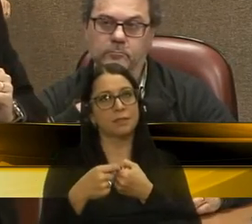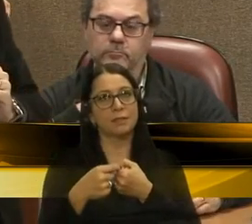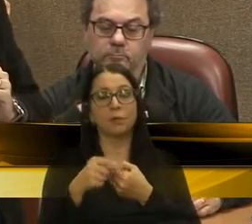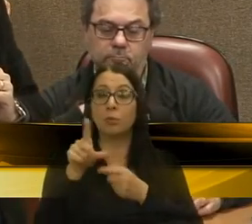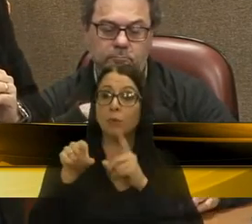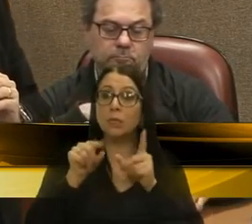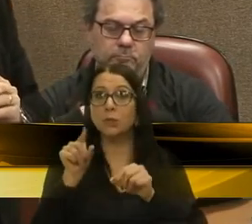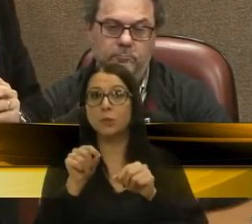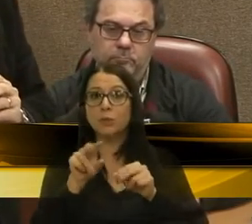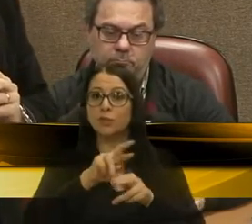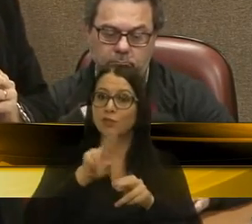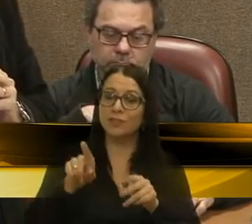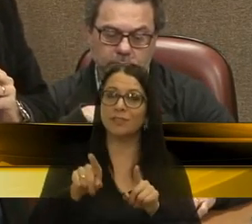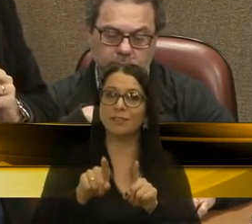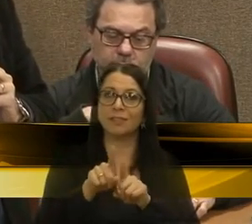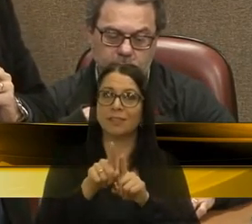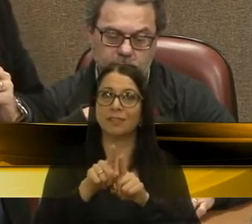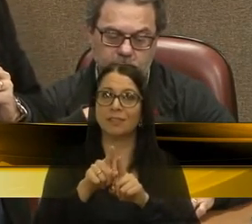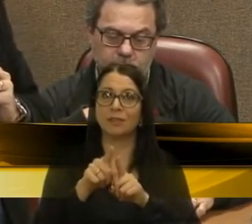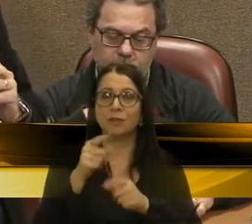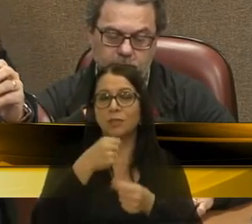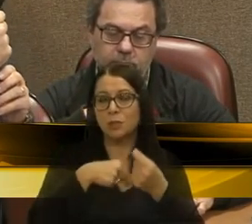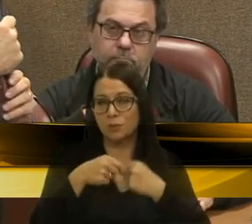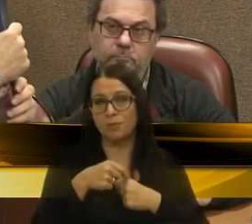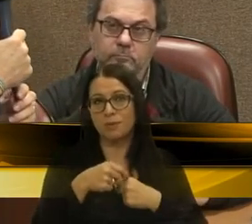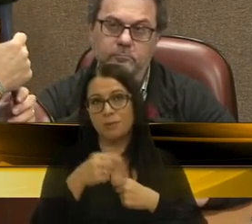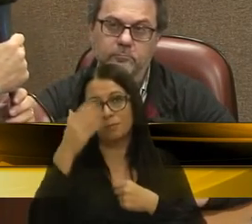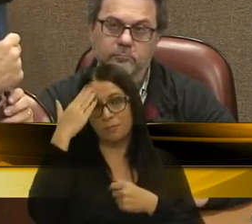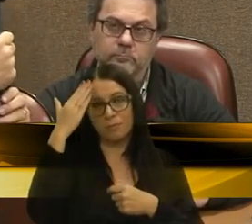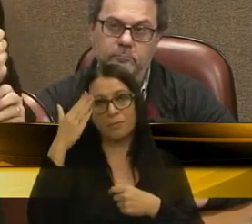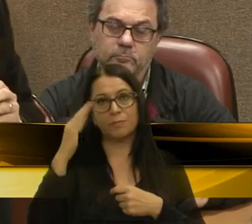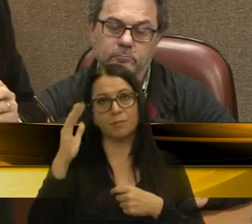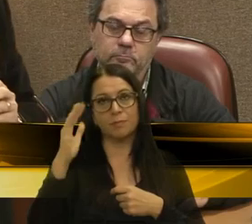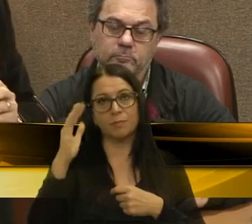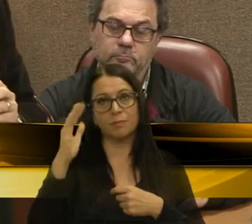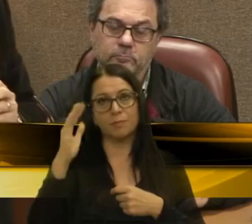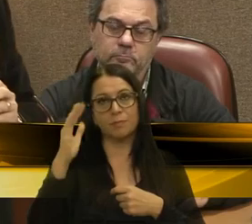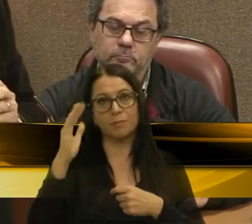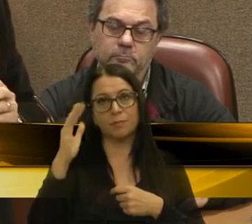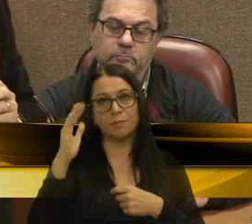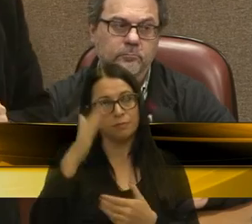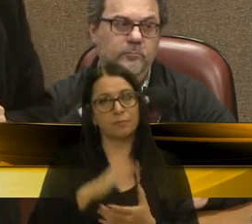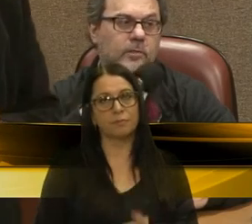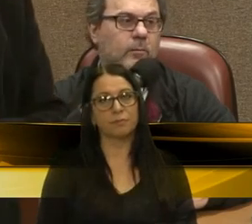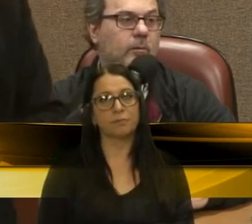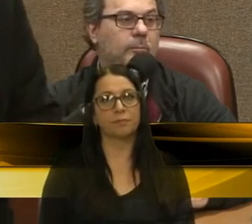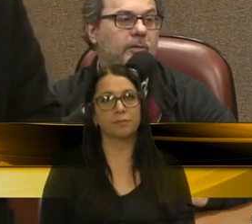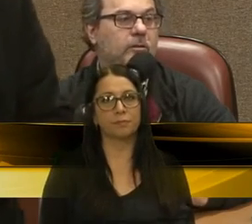alternativa de diversificação de nossa matriz econômica. Muito obrigado, nobres pares.